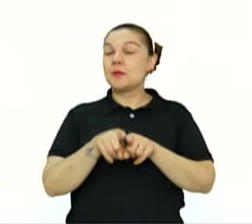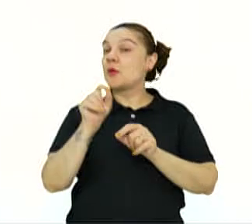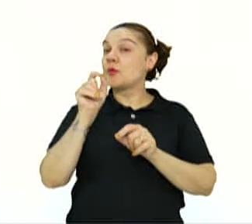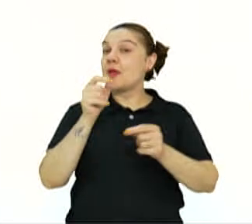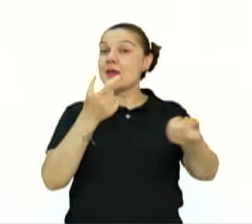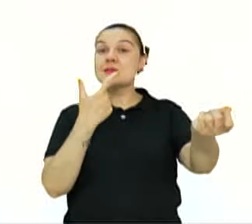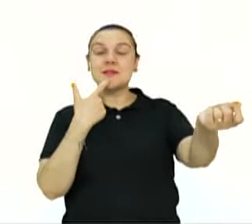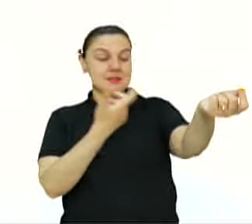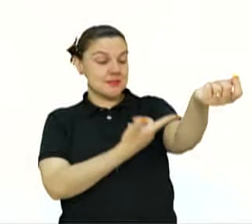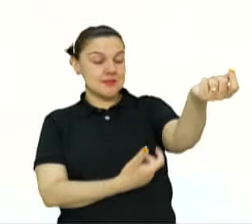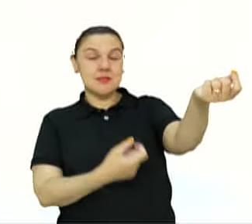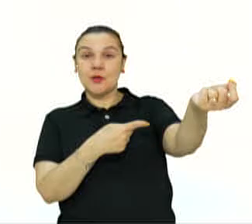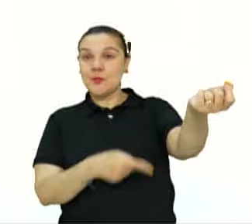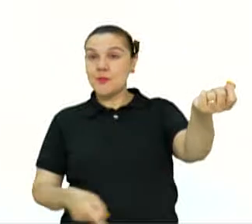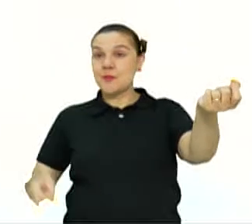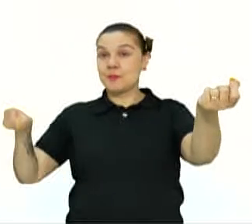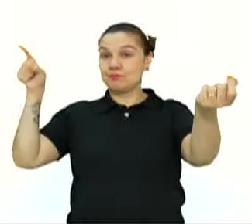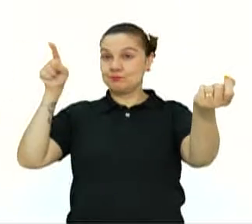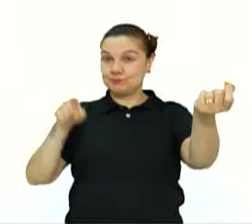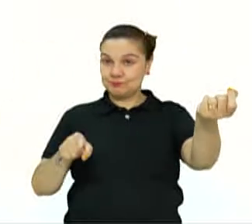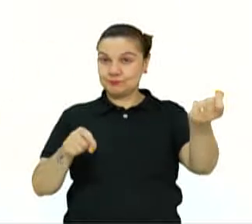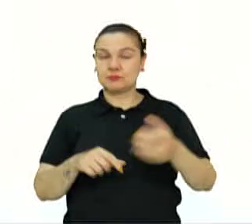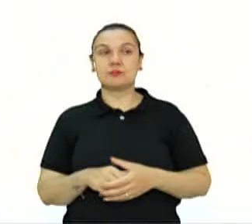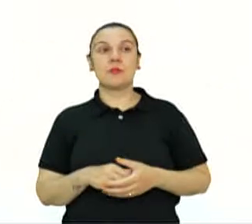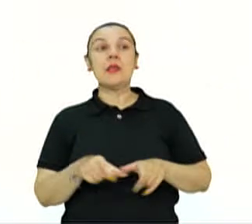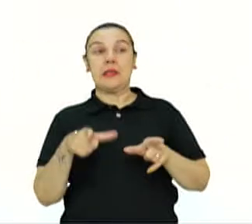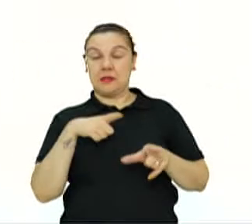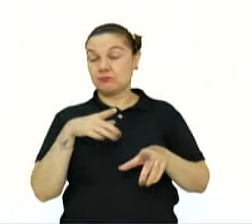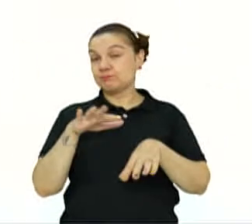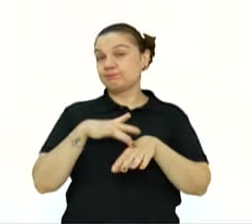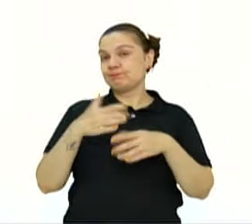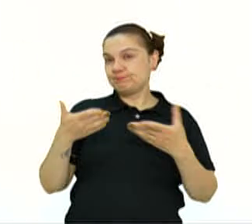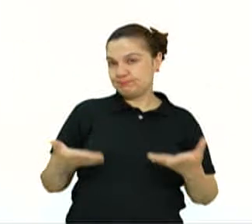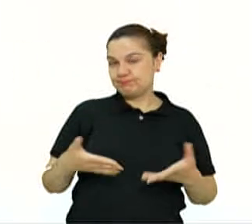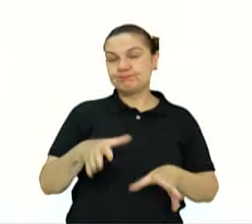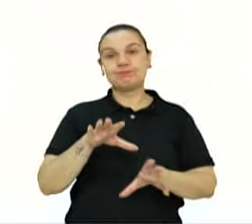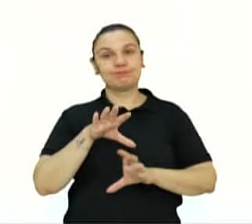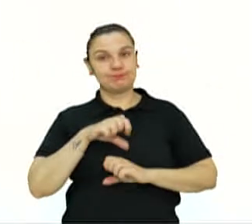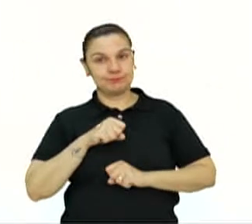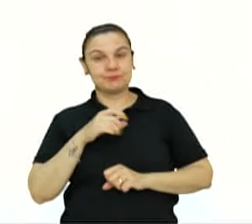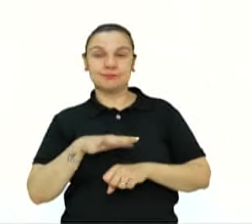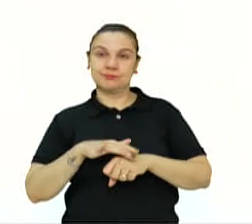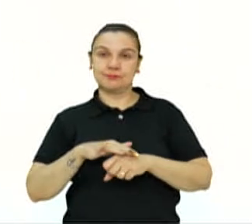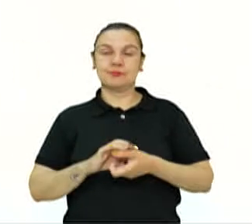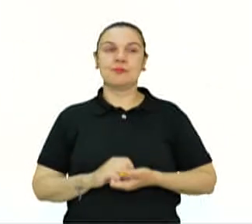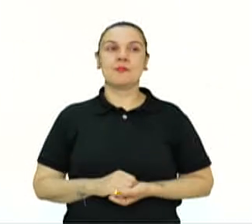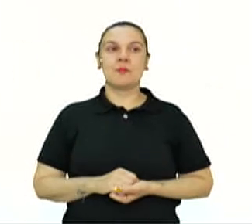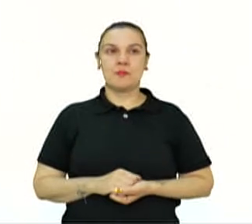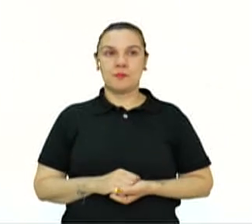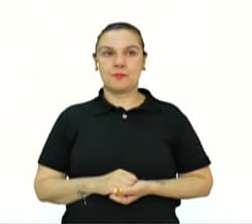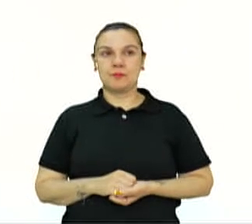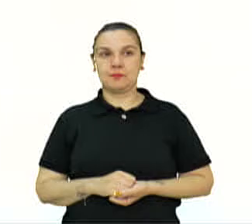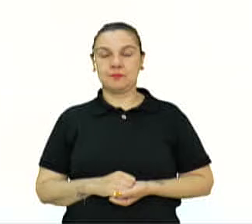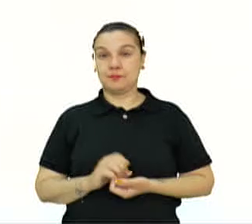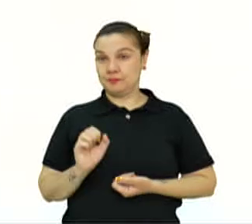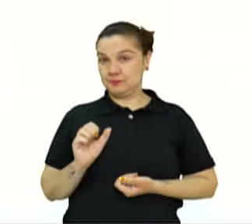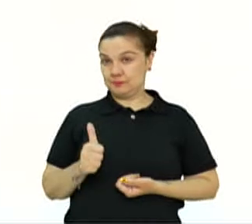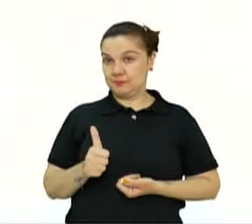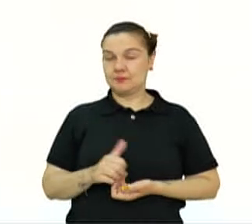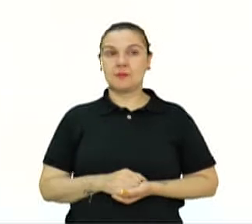ainda por uma transfusão de sangue contaminado, por exemplo, também, tá? A pessoa pode estar adquirindo essa